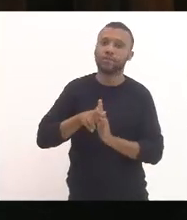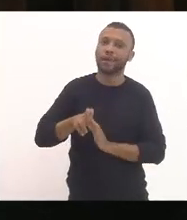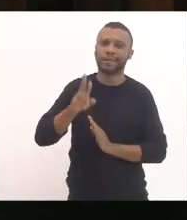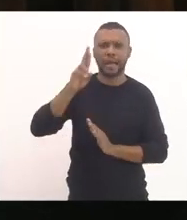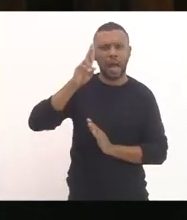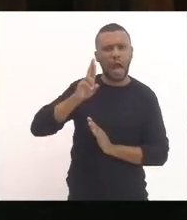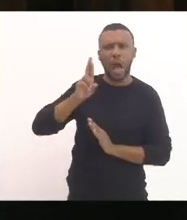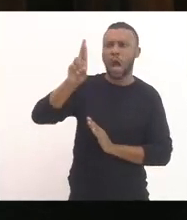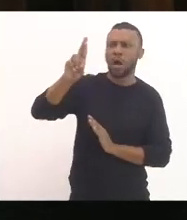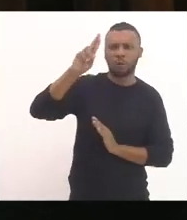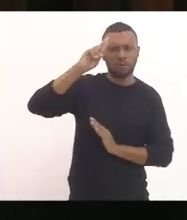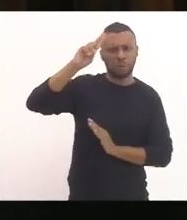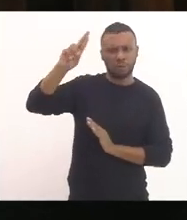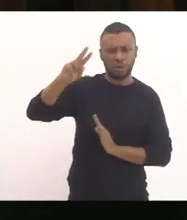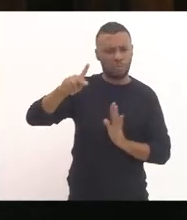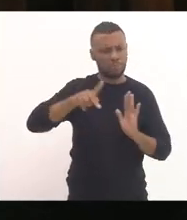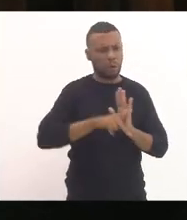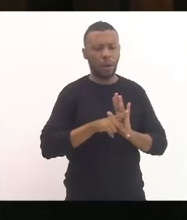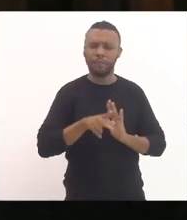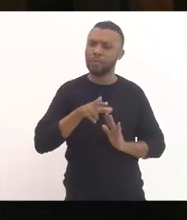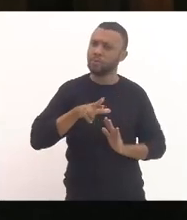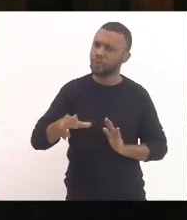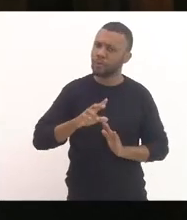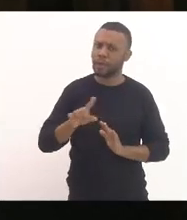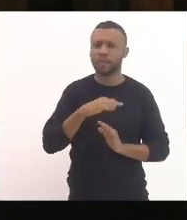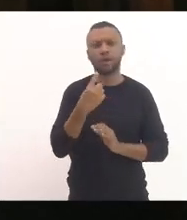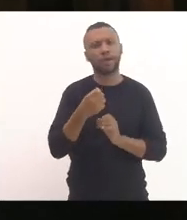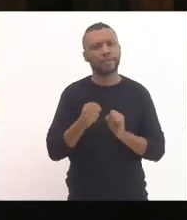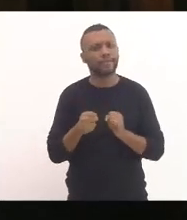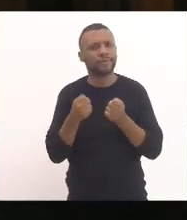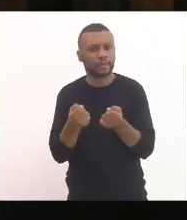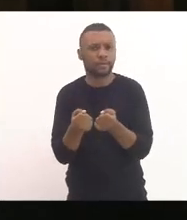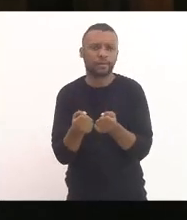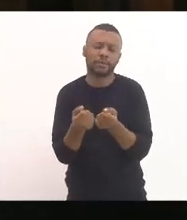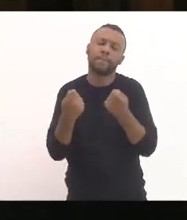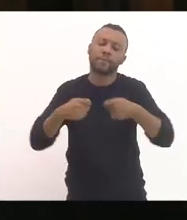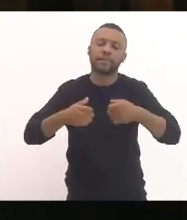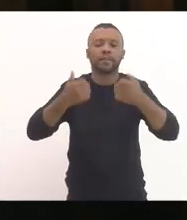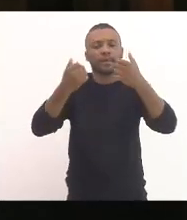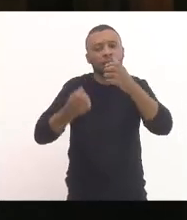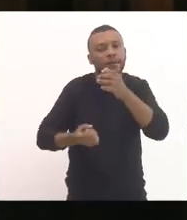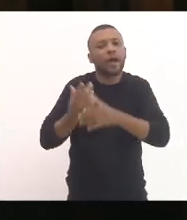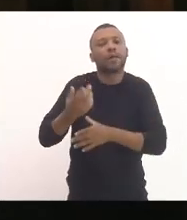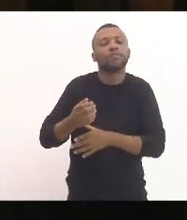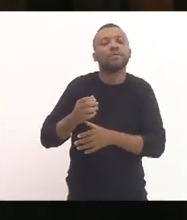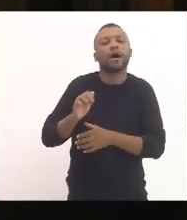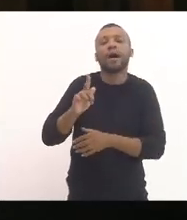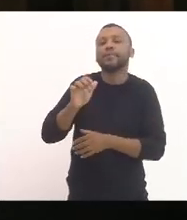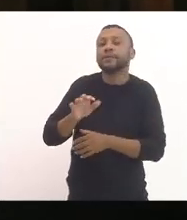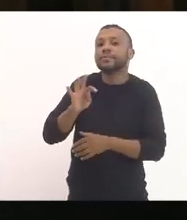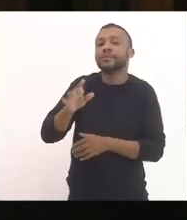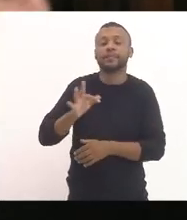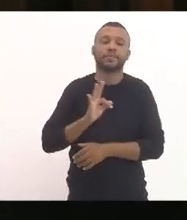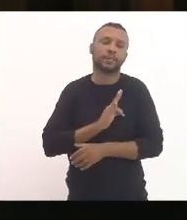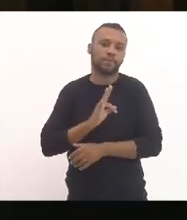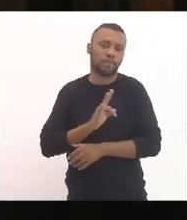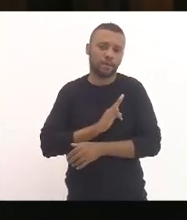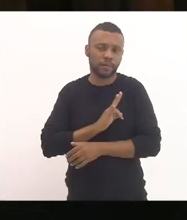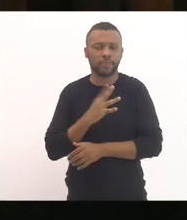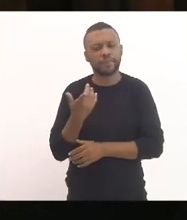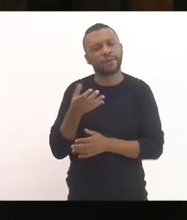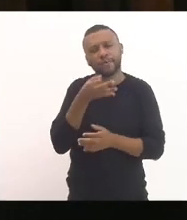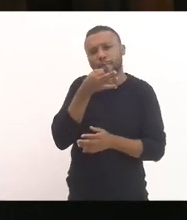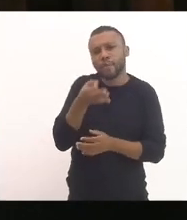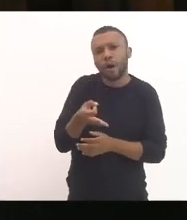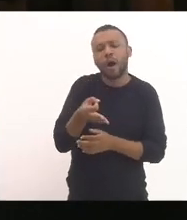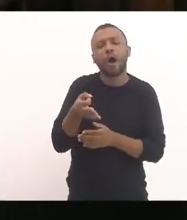policial por isso nós defendemos que na realidade seja criada a colocação do agente de polícia ou não porque não já que colocaram